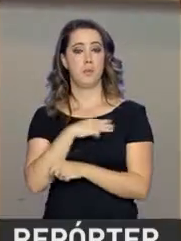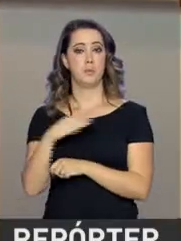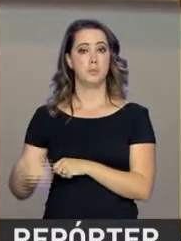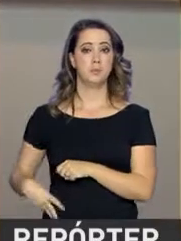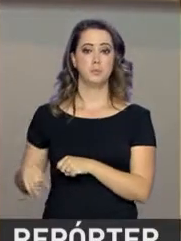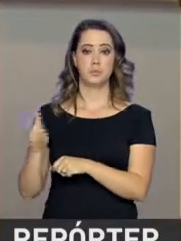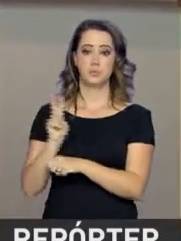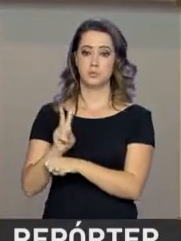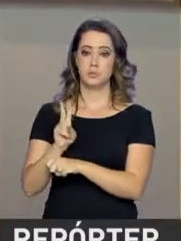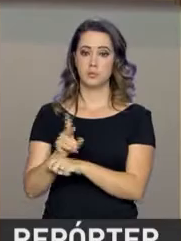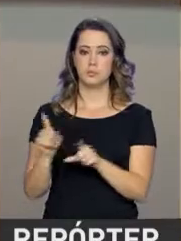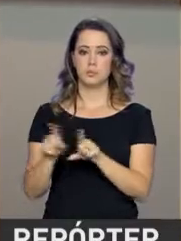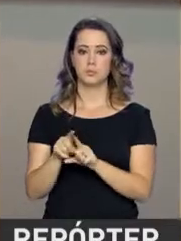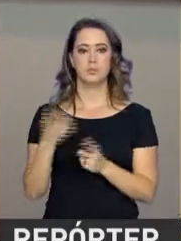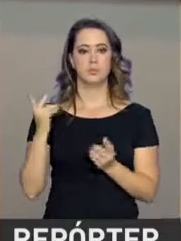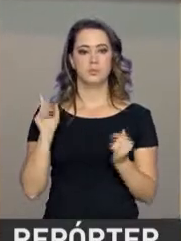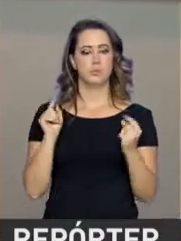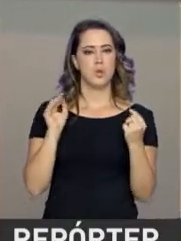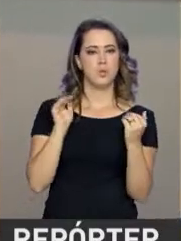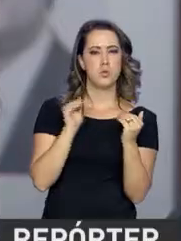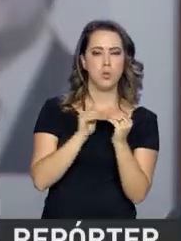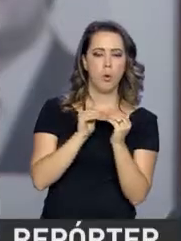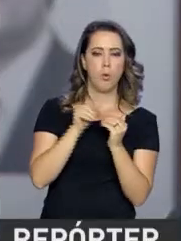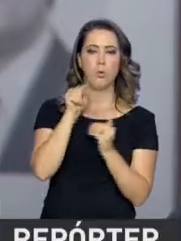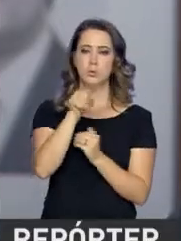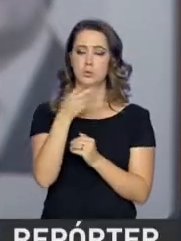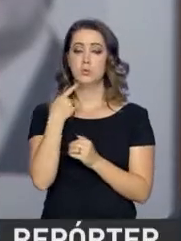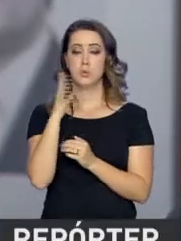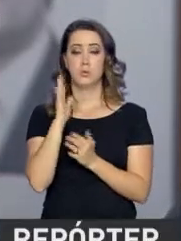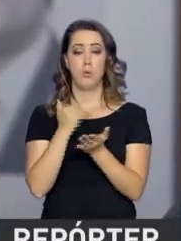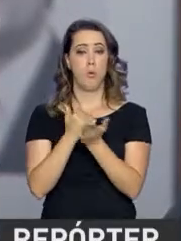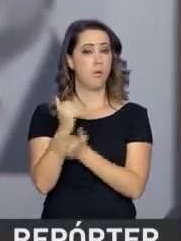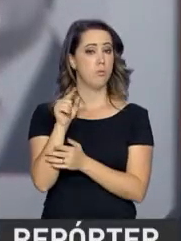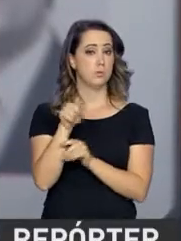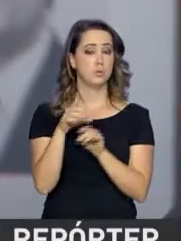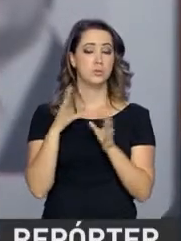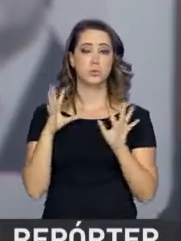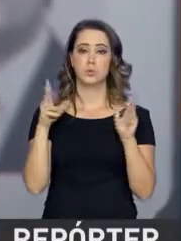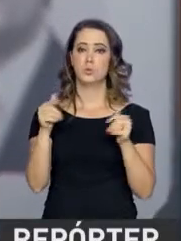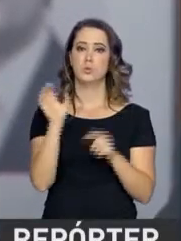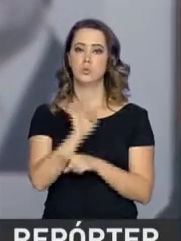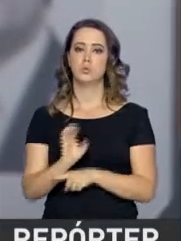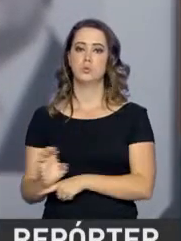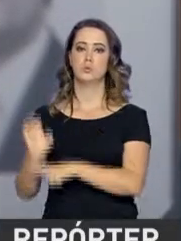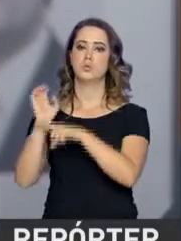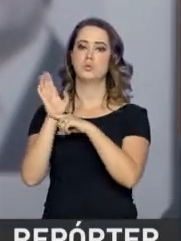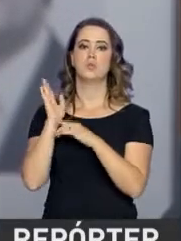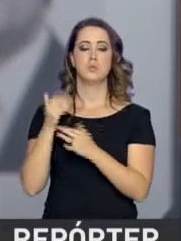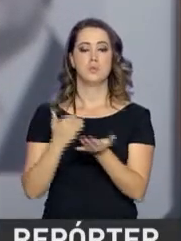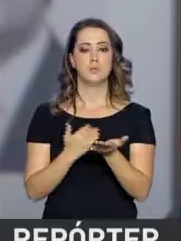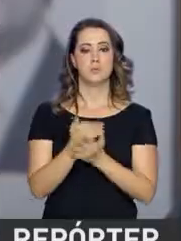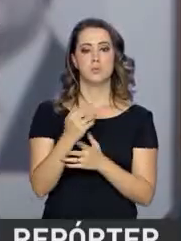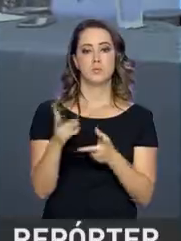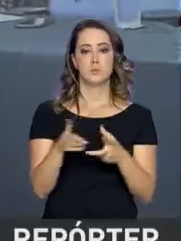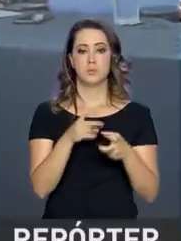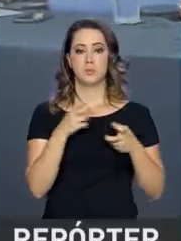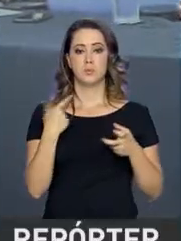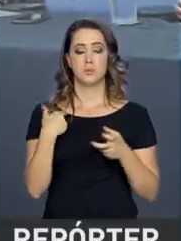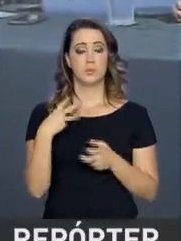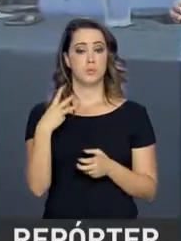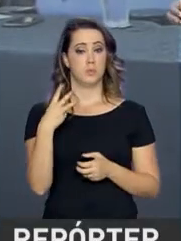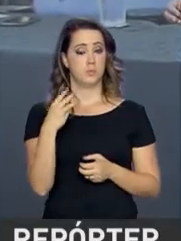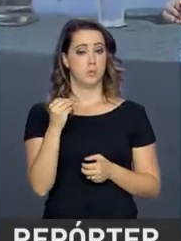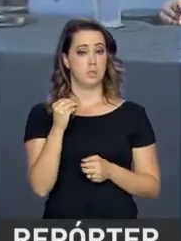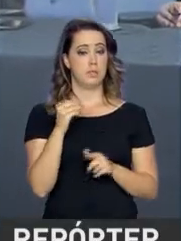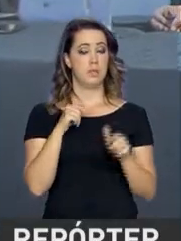silva e luna de acordo com o general a iniciativa vai valer para todos os estados e já estão previstas 30